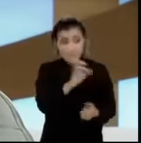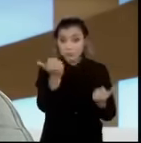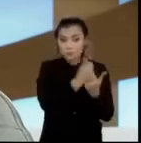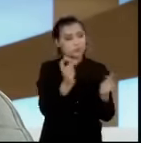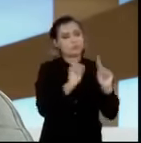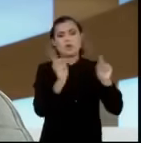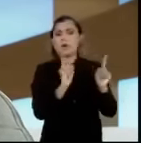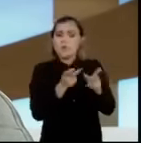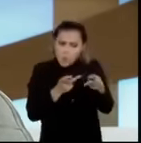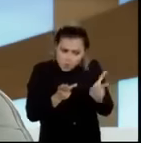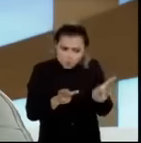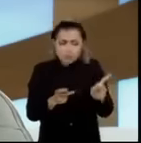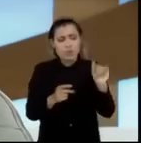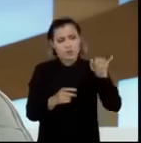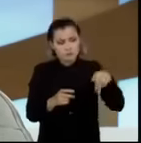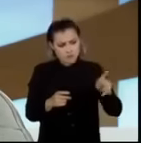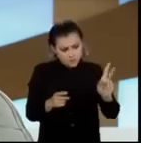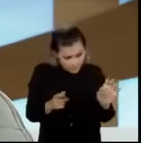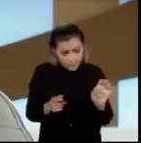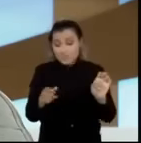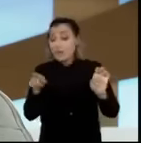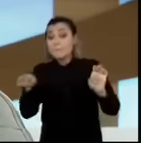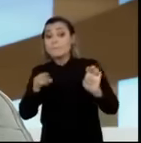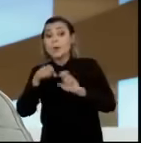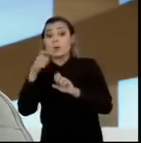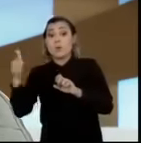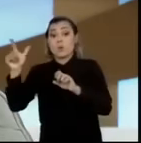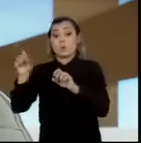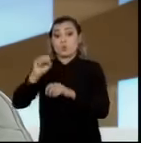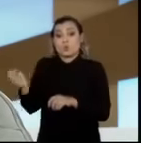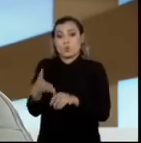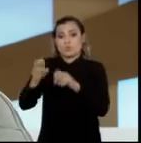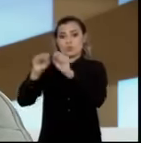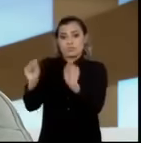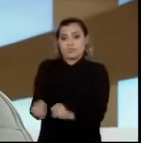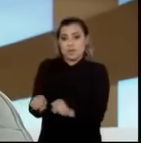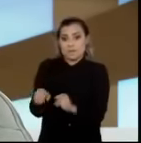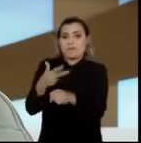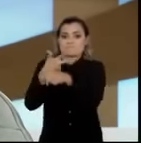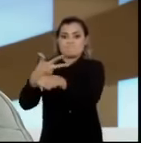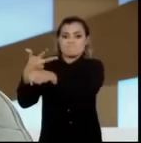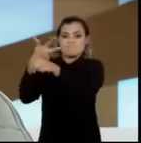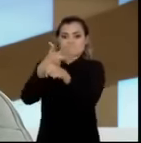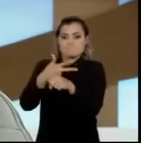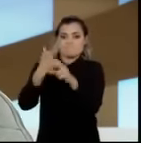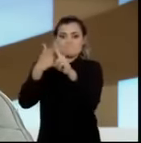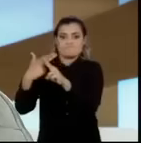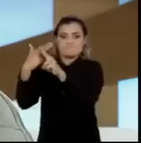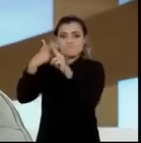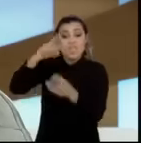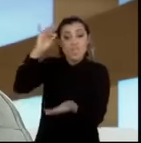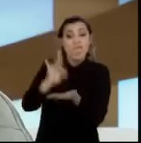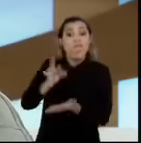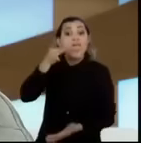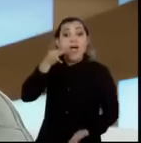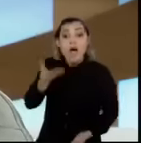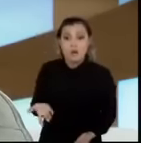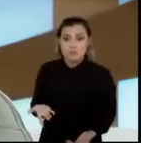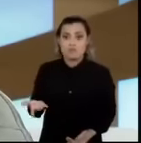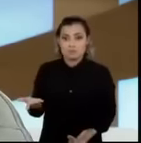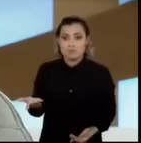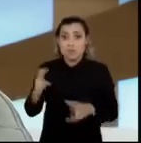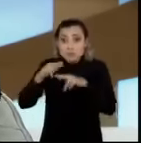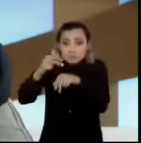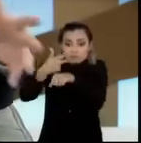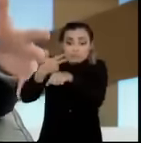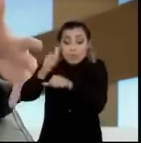maneira nenhuma, mas é a agregação de uma informação que orienta a fiscalização em tempo real. Quer dizer, na medida em que aquilo vai sendo